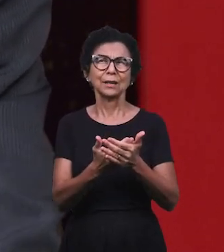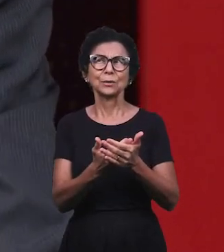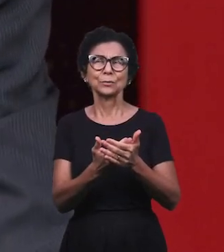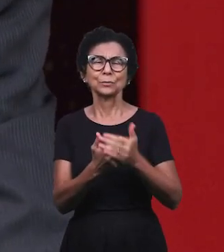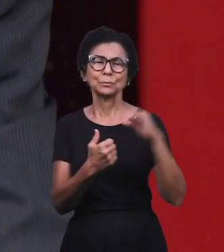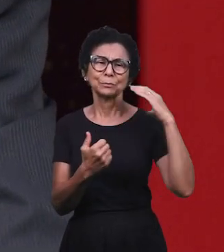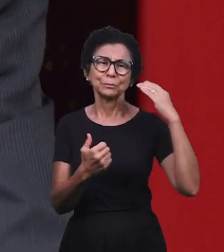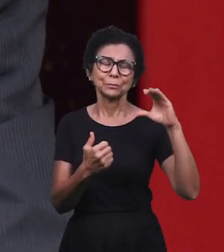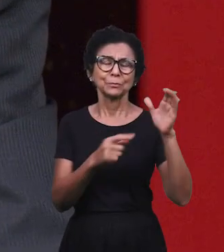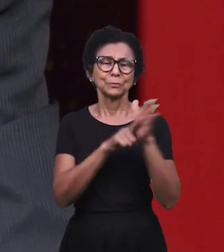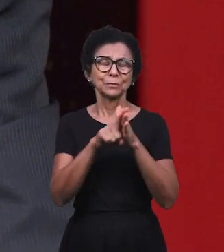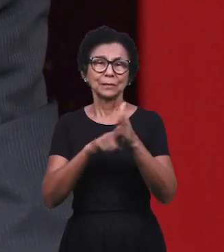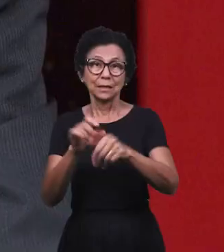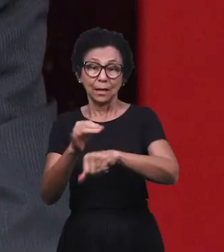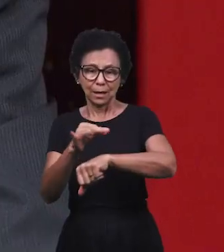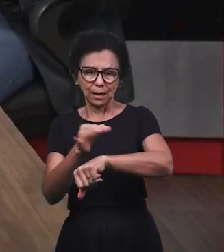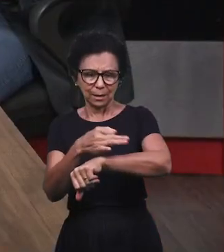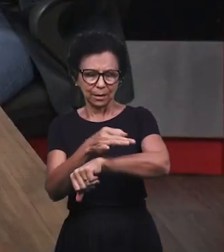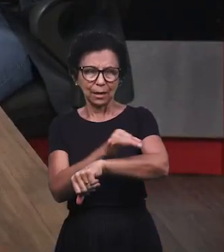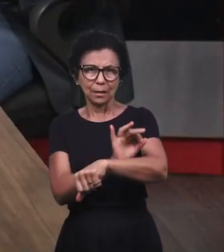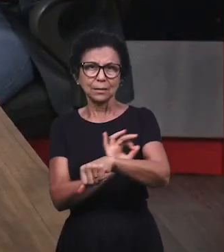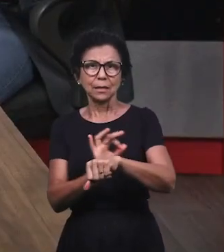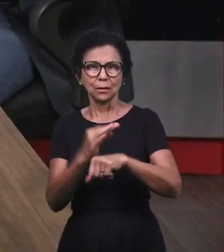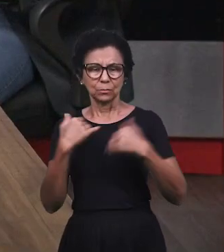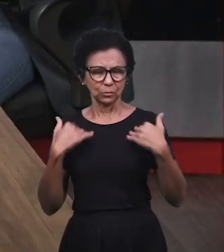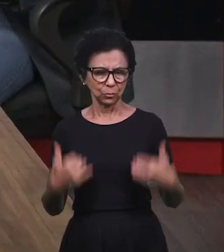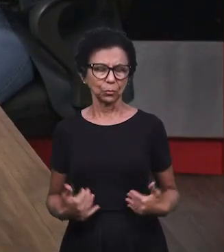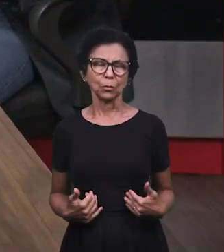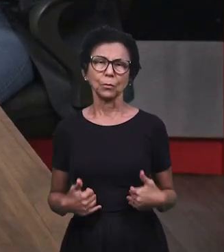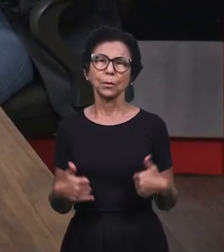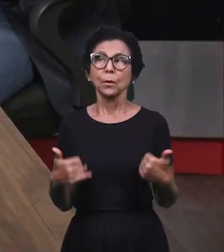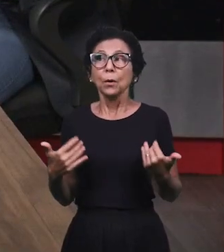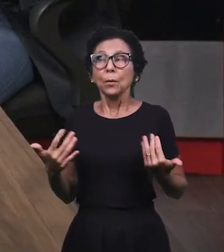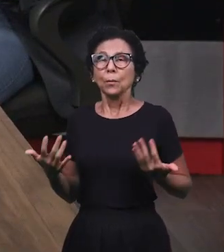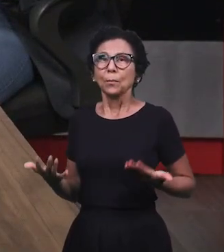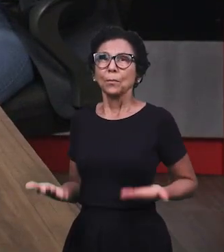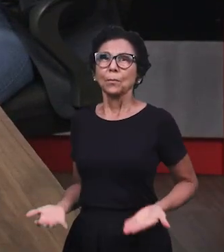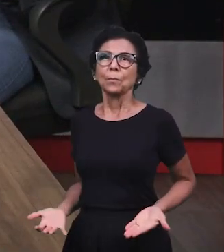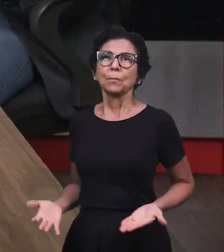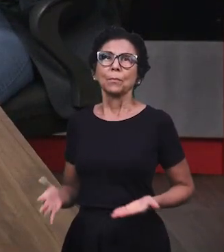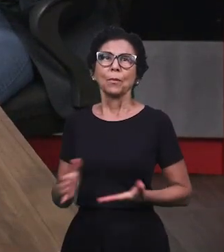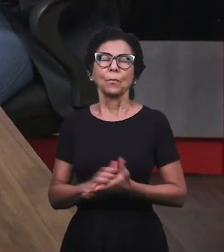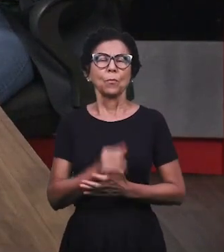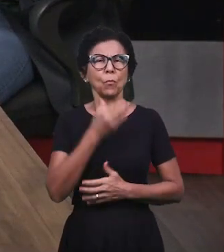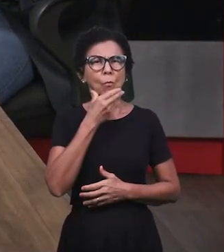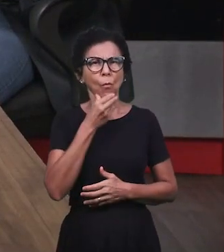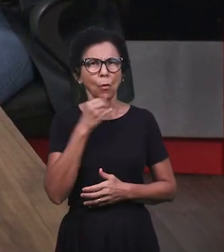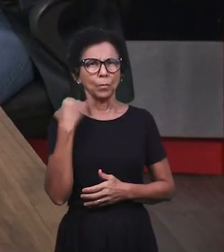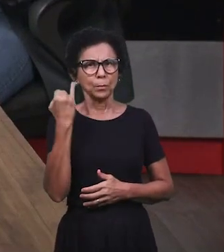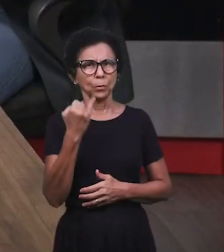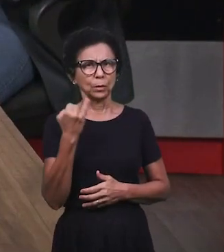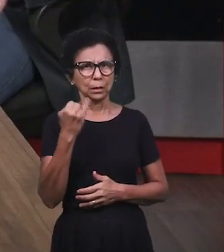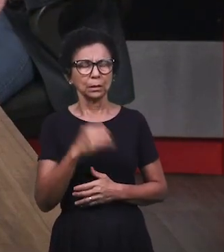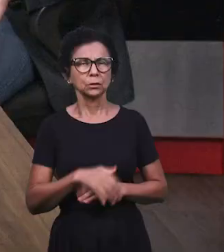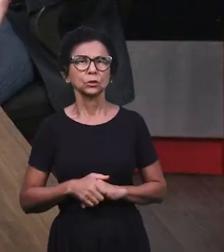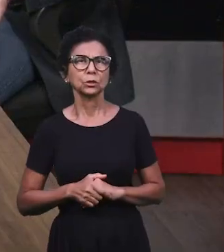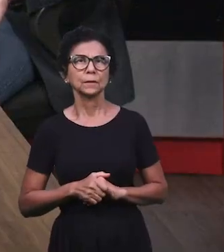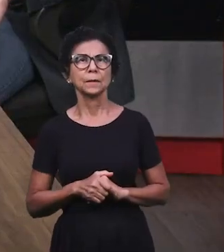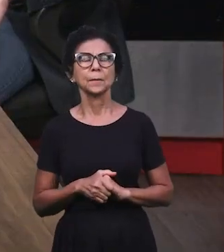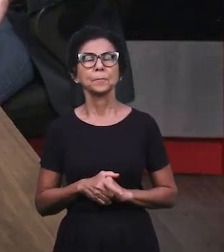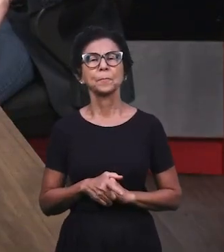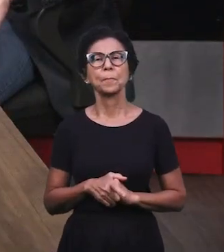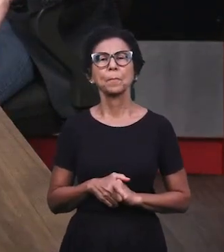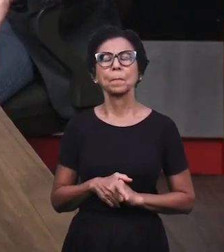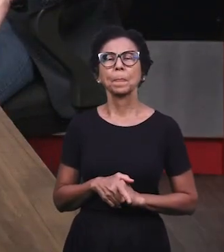a essa conclusão? Olha, o materialismo filosófico, que